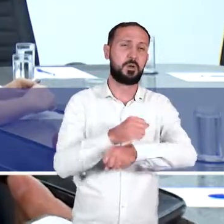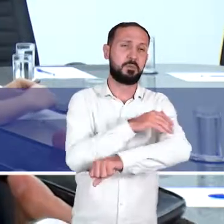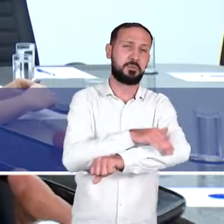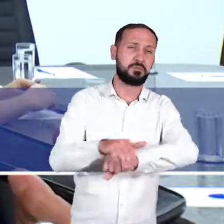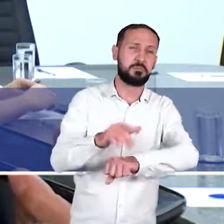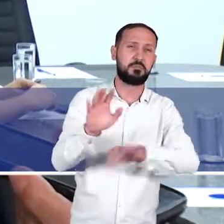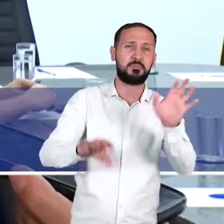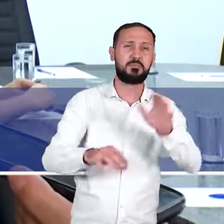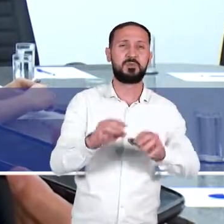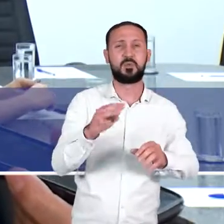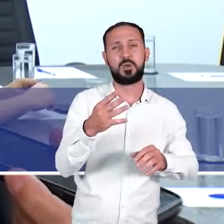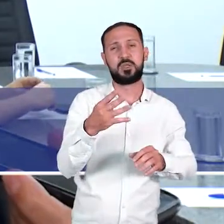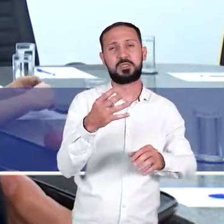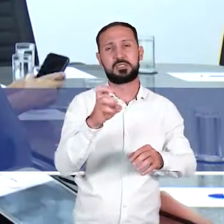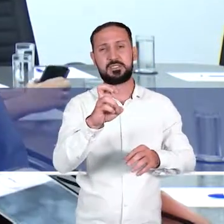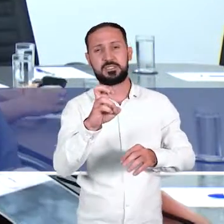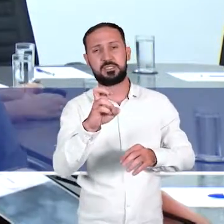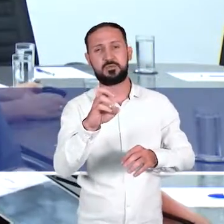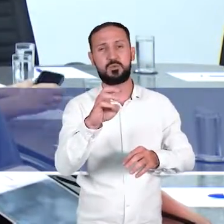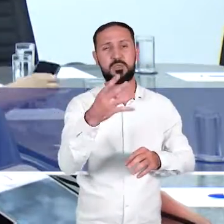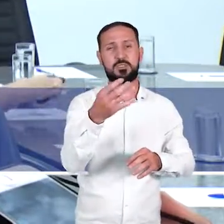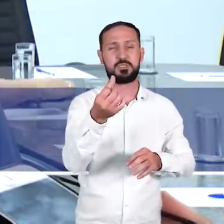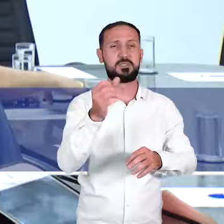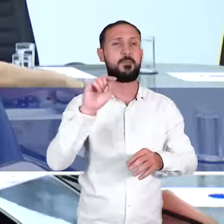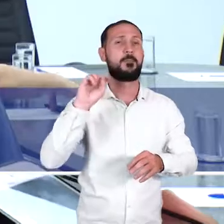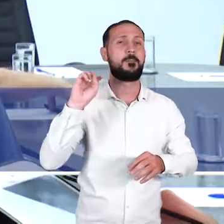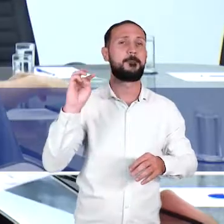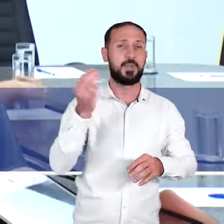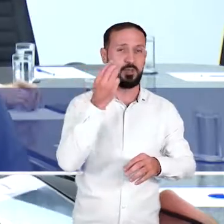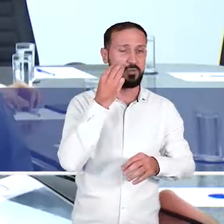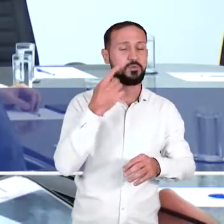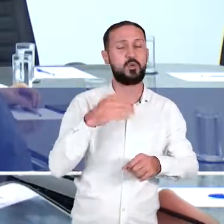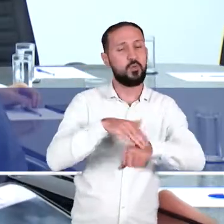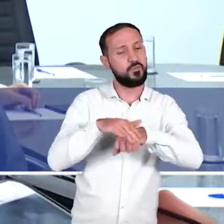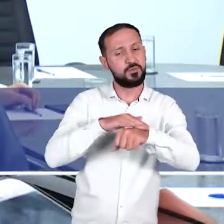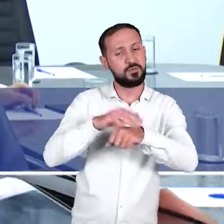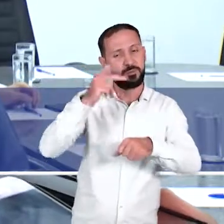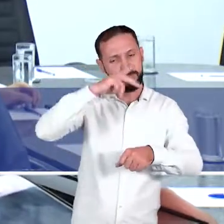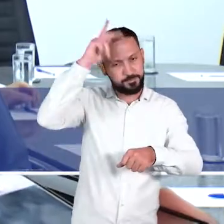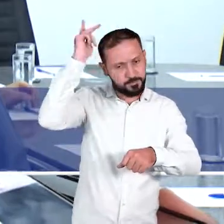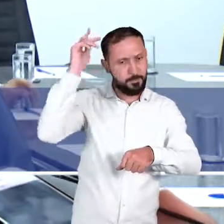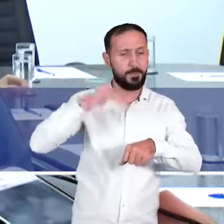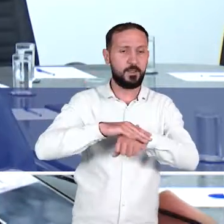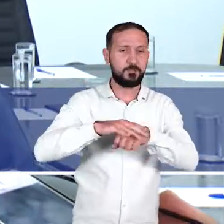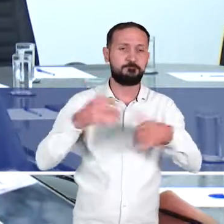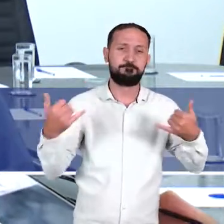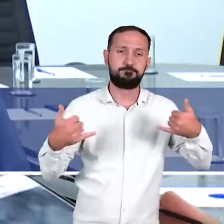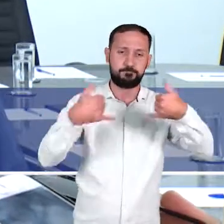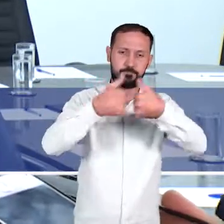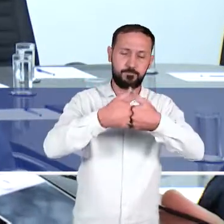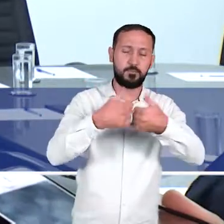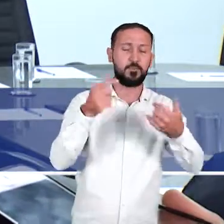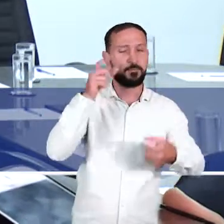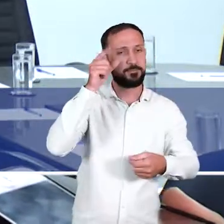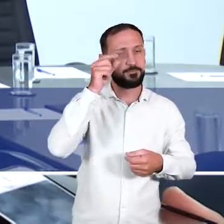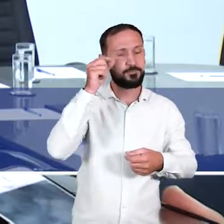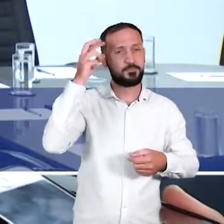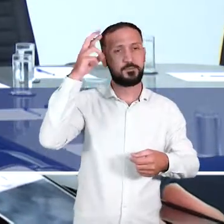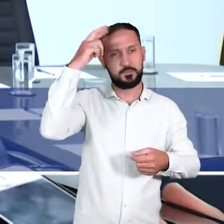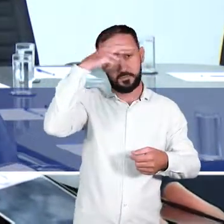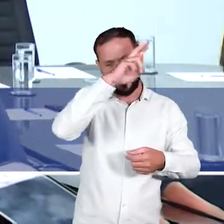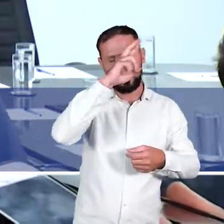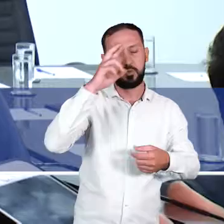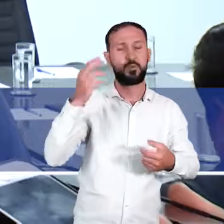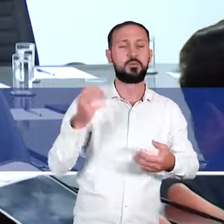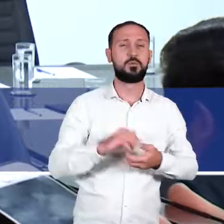de 45 a 50 milhões. Falamos com o deputado Paulo Correia, fizemos contato com o deputado Gerson Claro, deputado Rinaldo, deputado